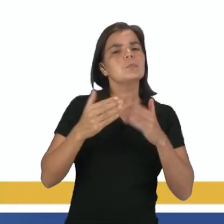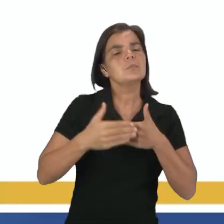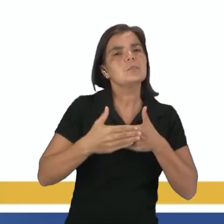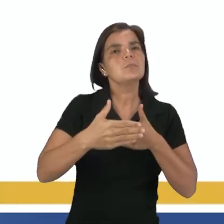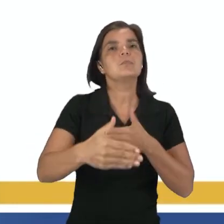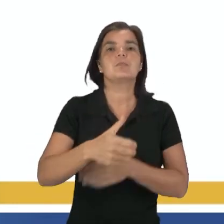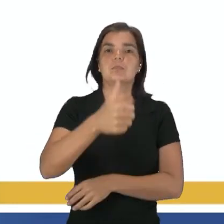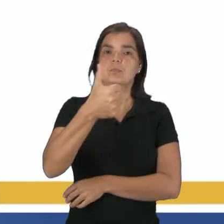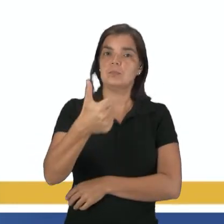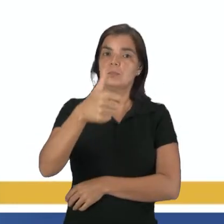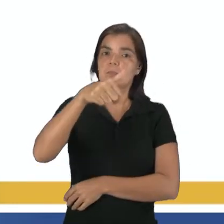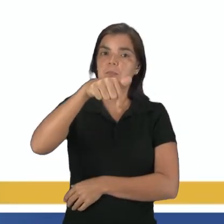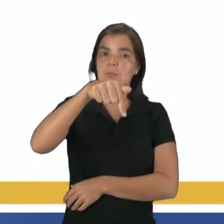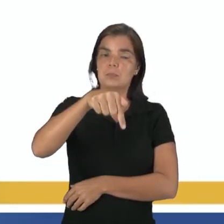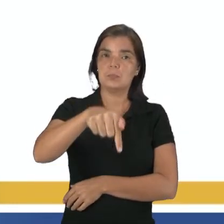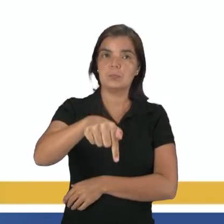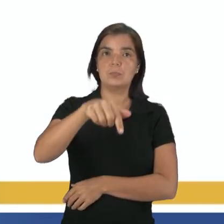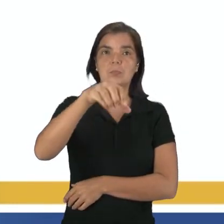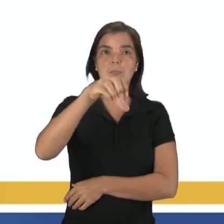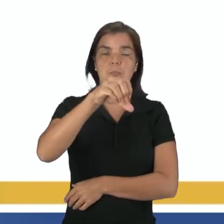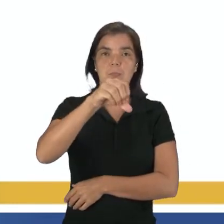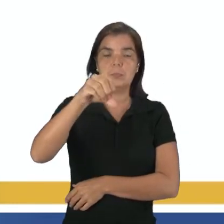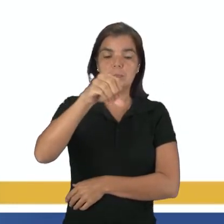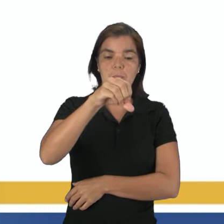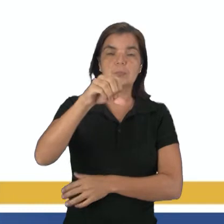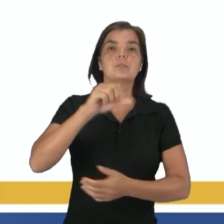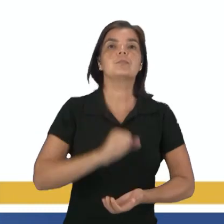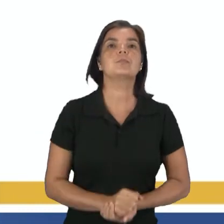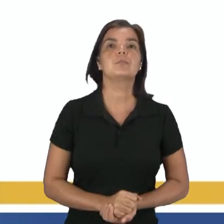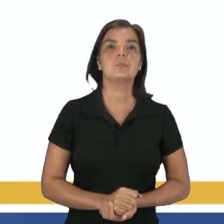1789 e estendeu-se até